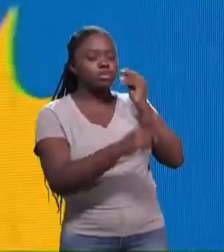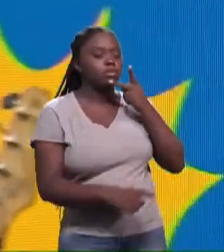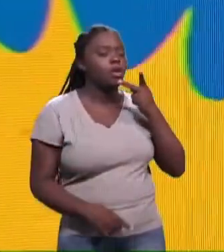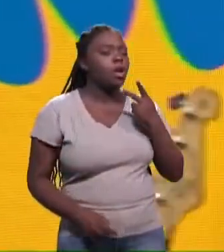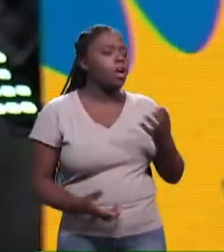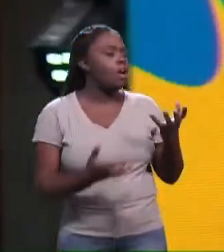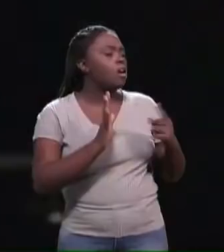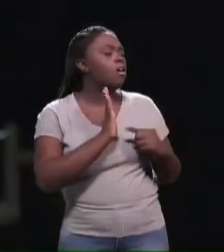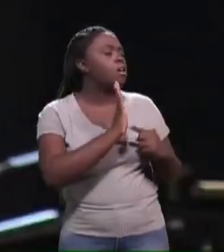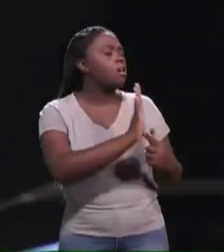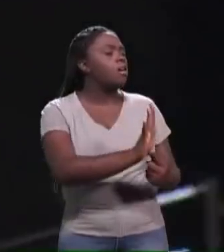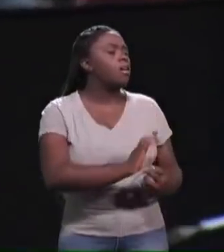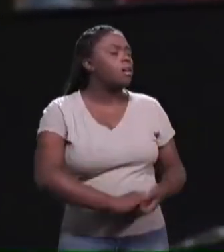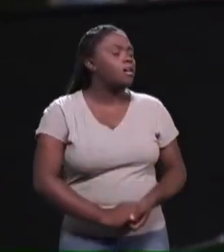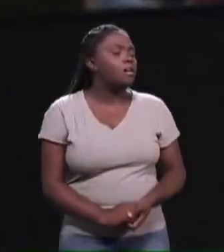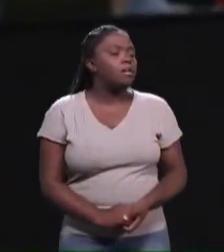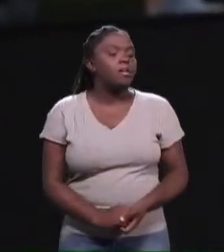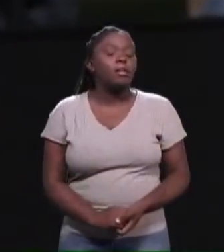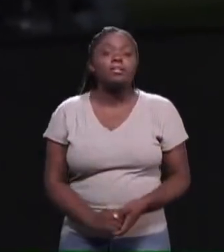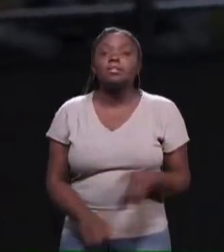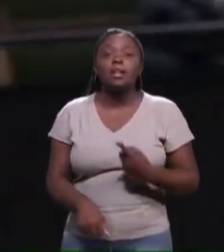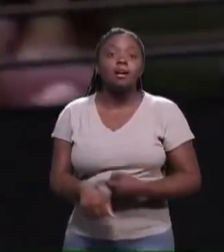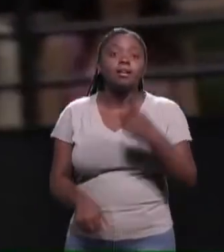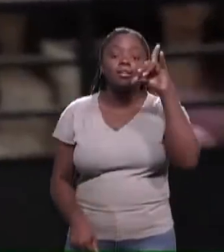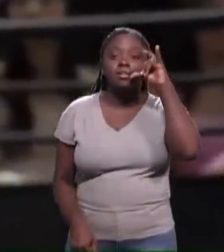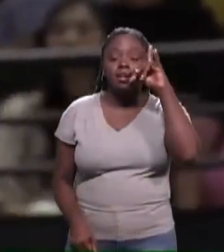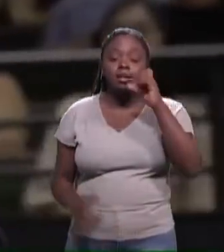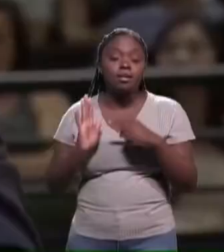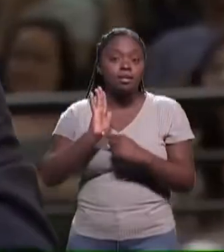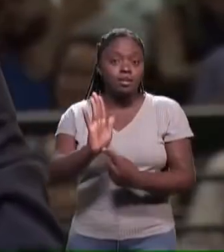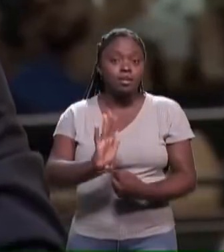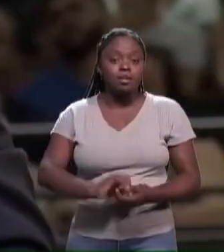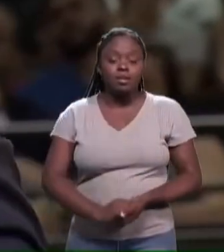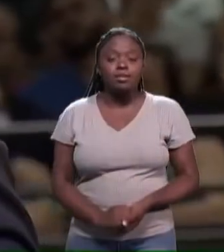você postar. Tuf, foi lá no story, pus.